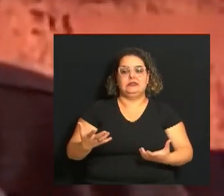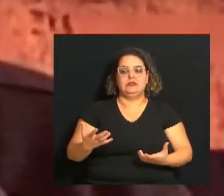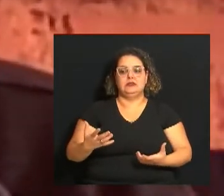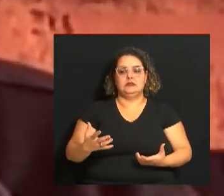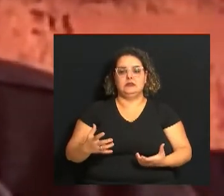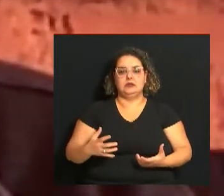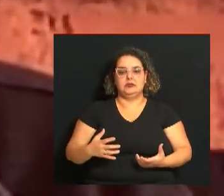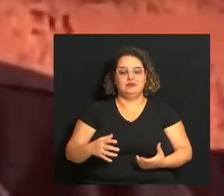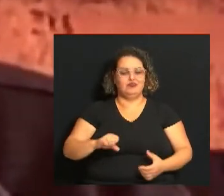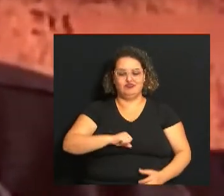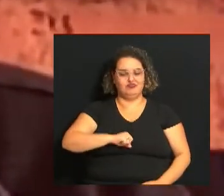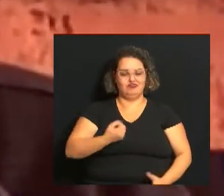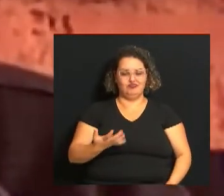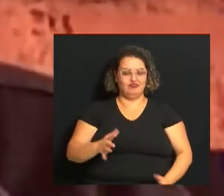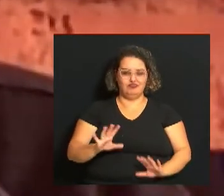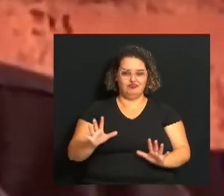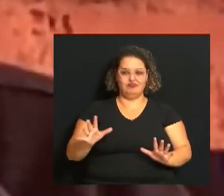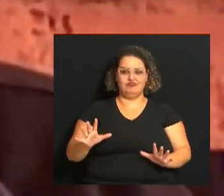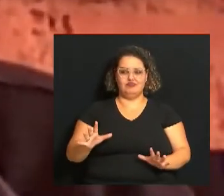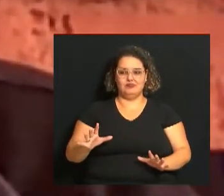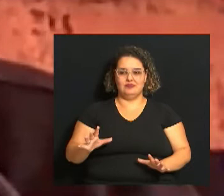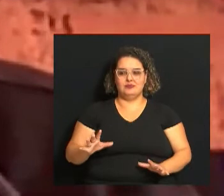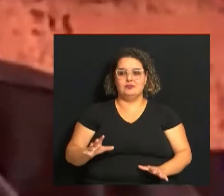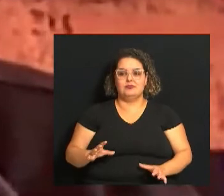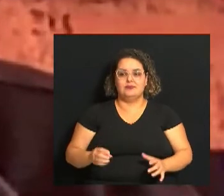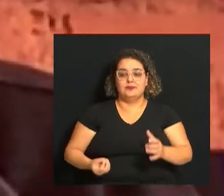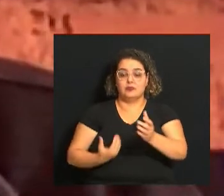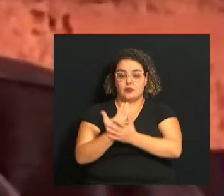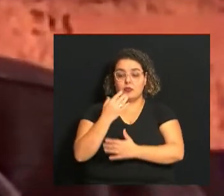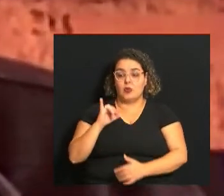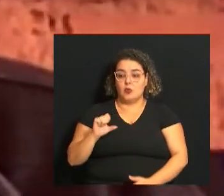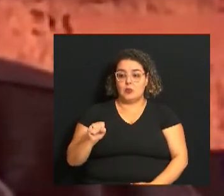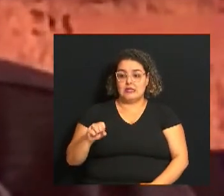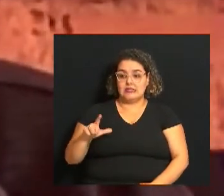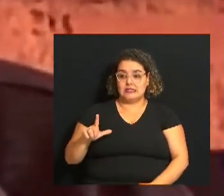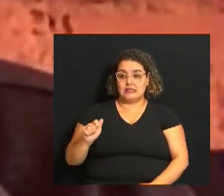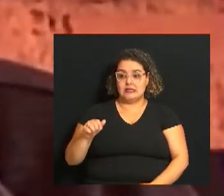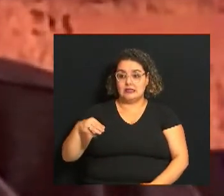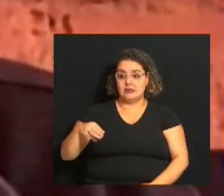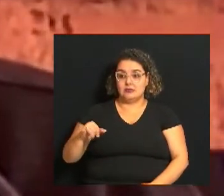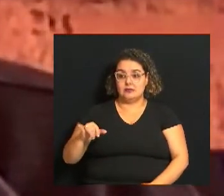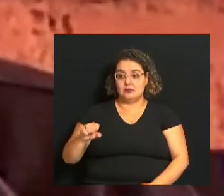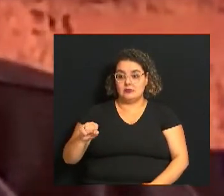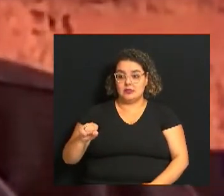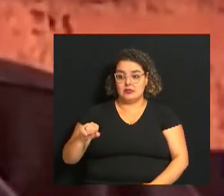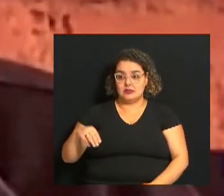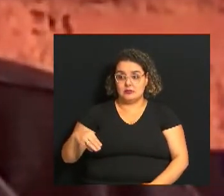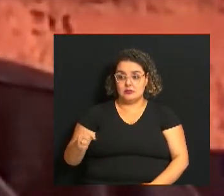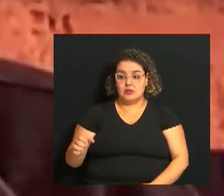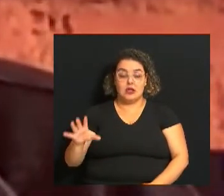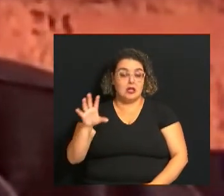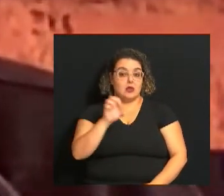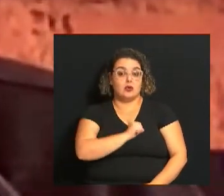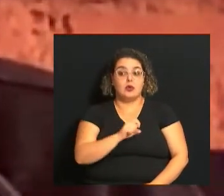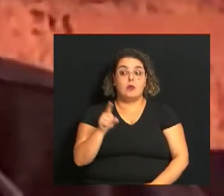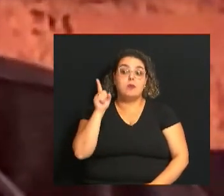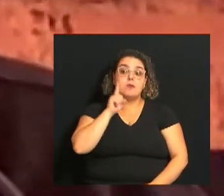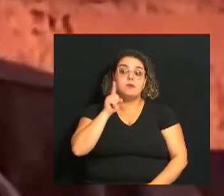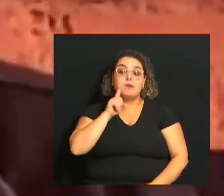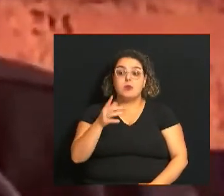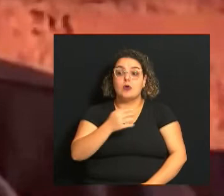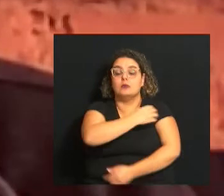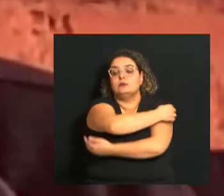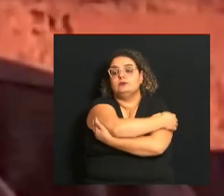o fundador do islamismo radical, ele gostava de Hollywood, gostava dos Estados Unidos. Ele só se tornou